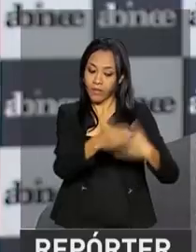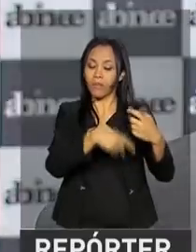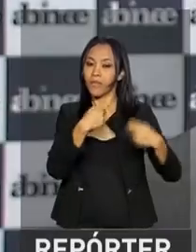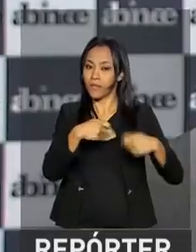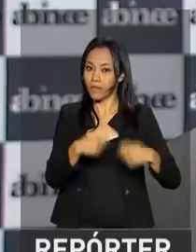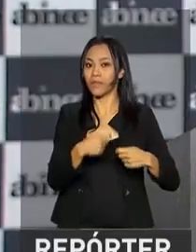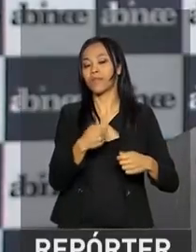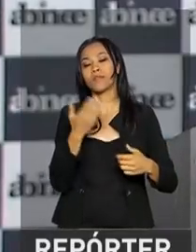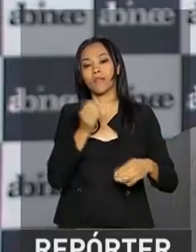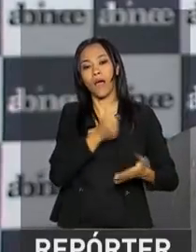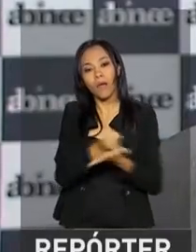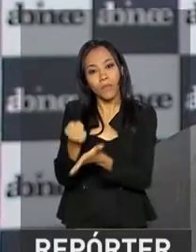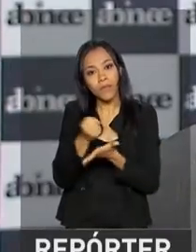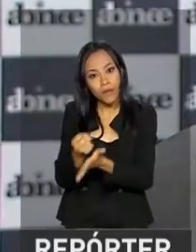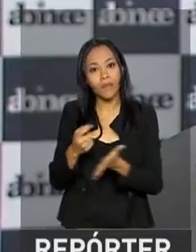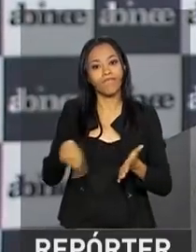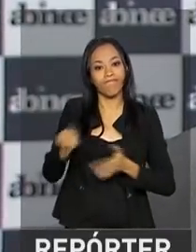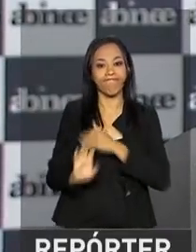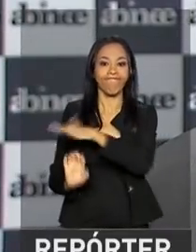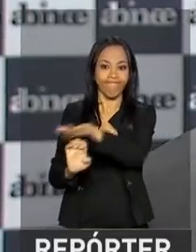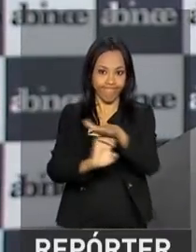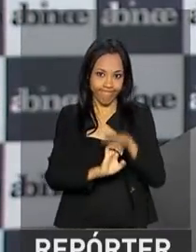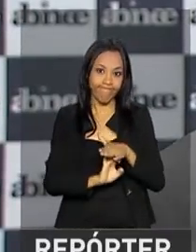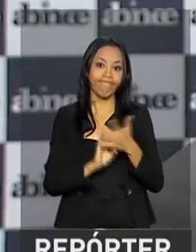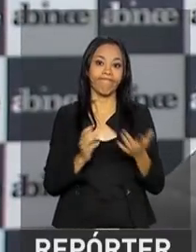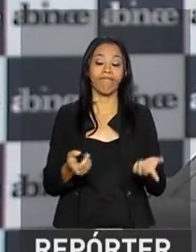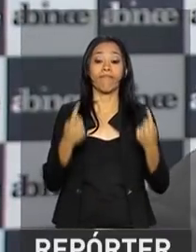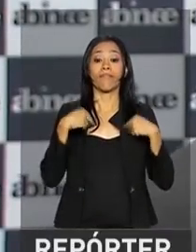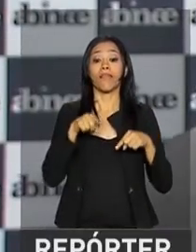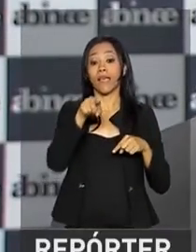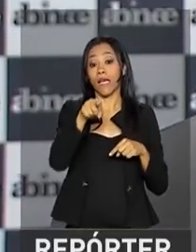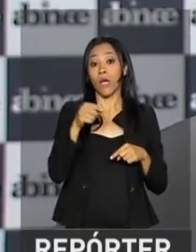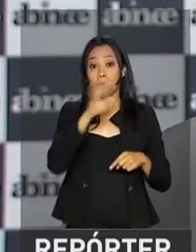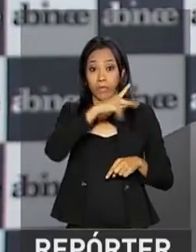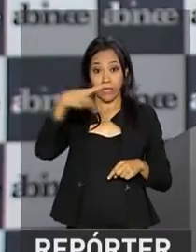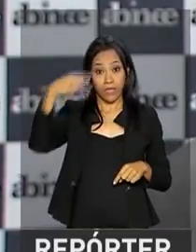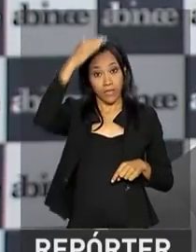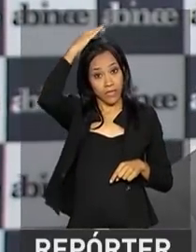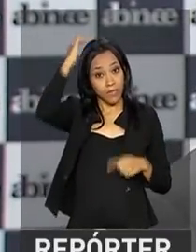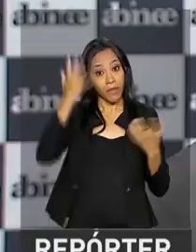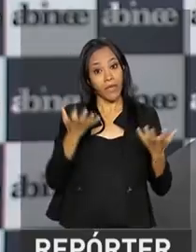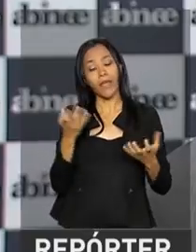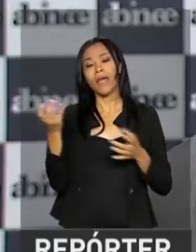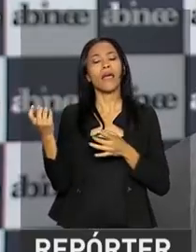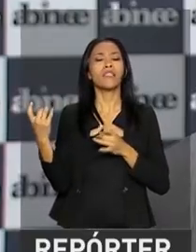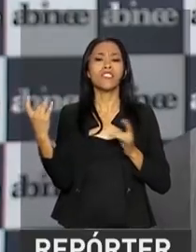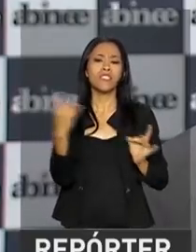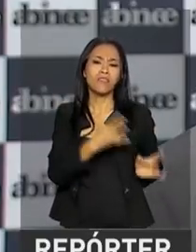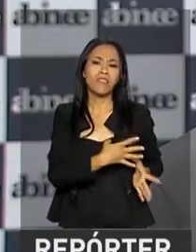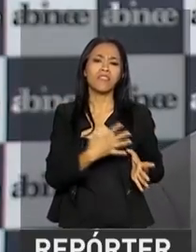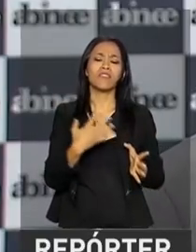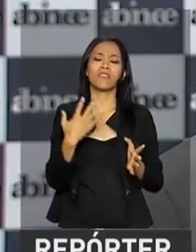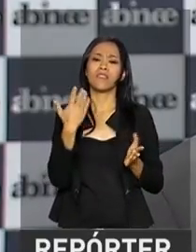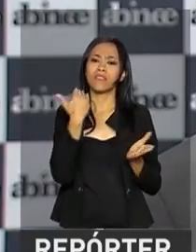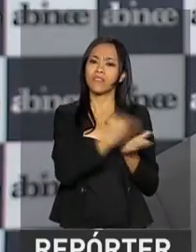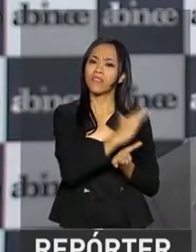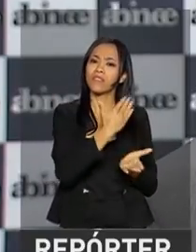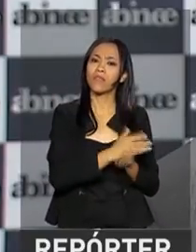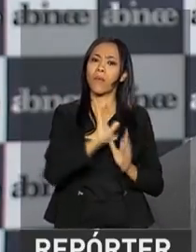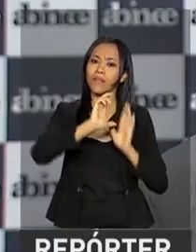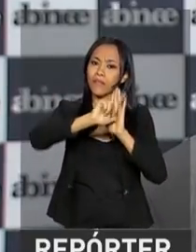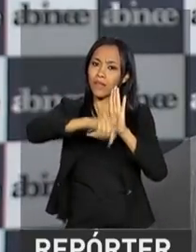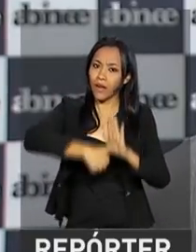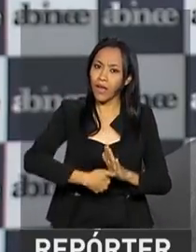perder o presidente temer está conseguindo efetivamente tirar o atraso de muita coisa colocando em dia muita coisa e criando condições